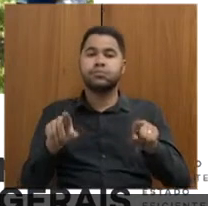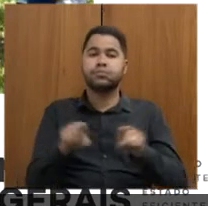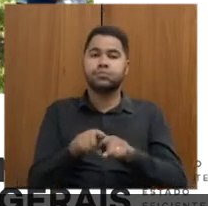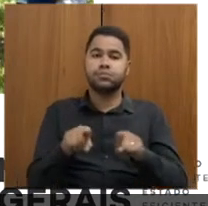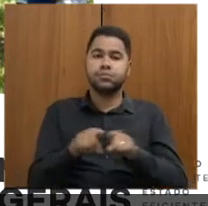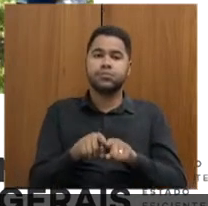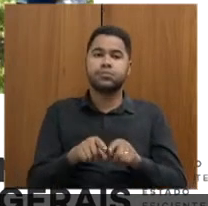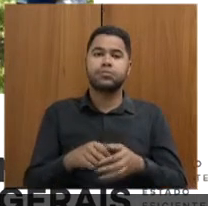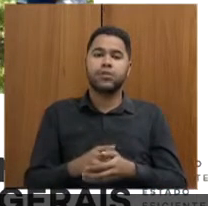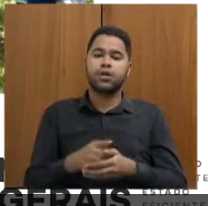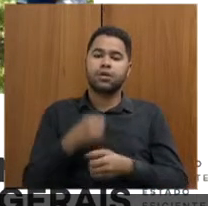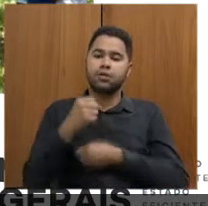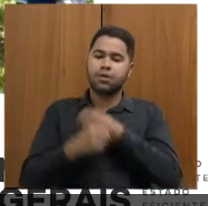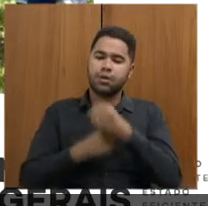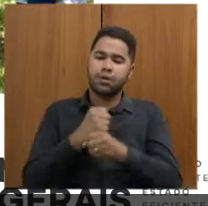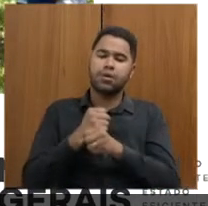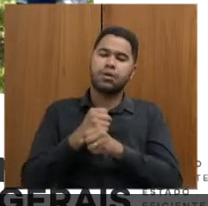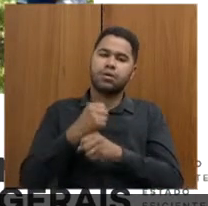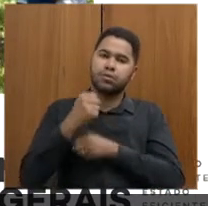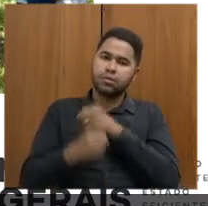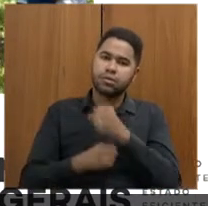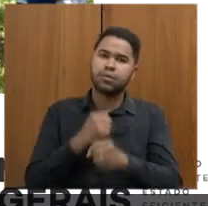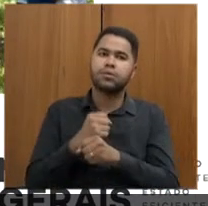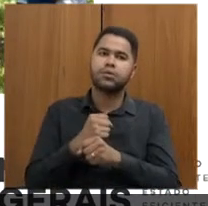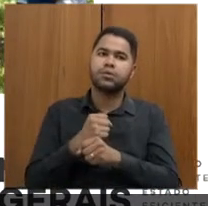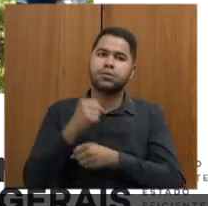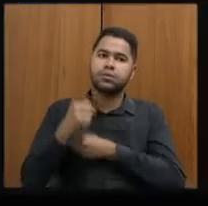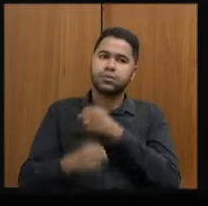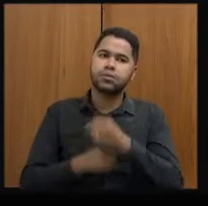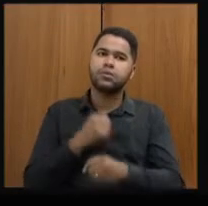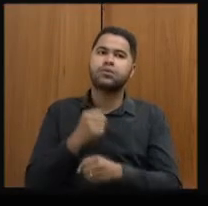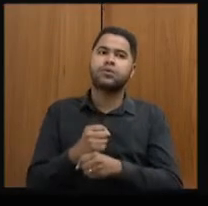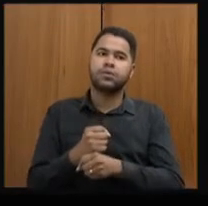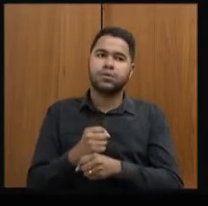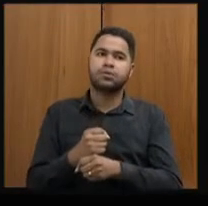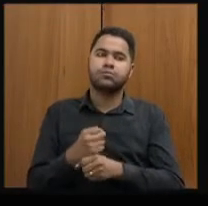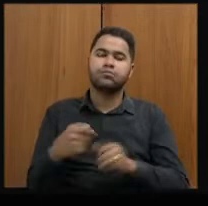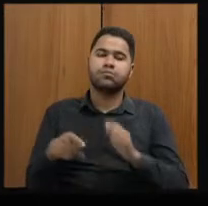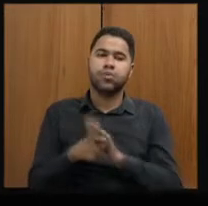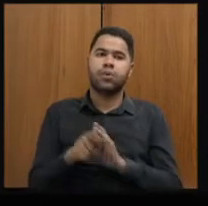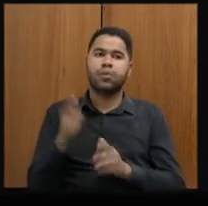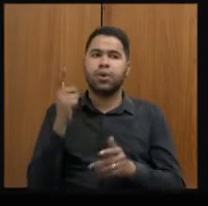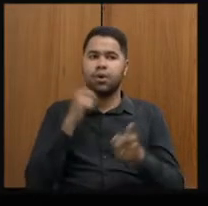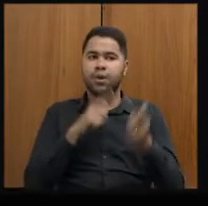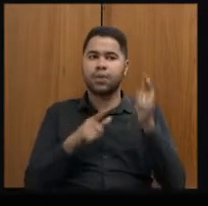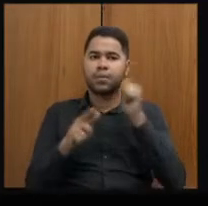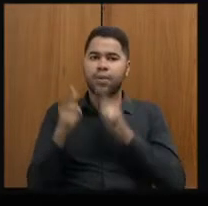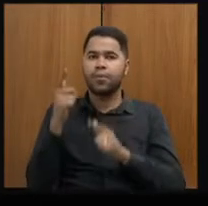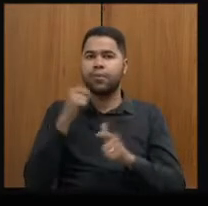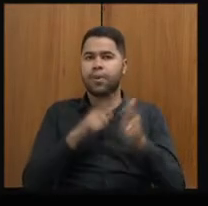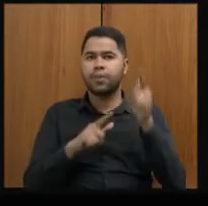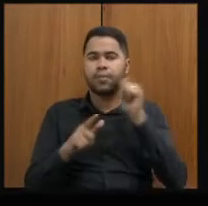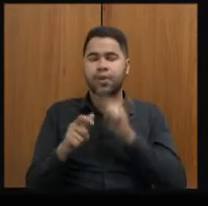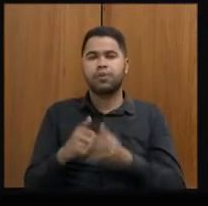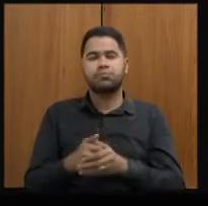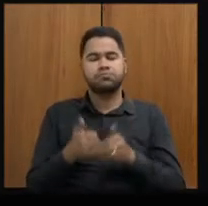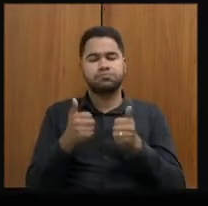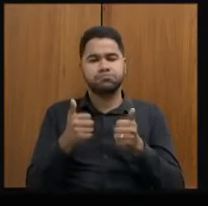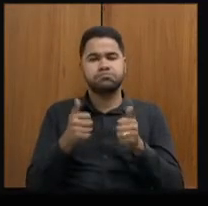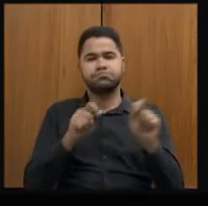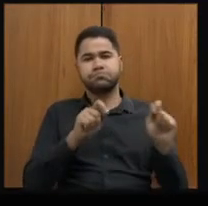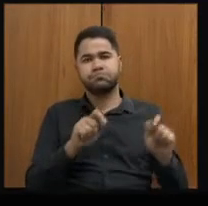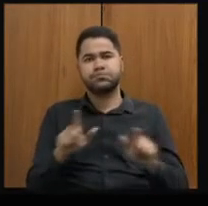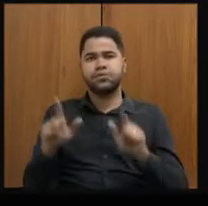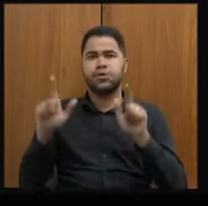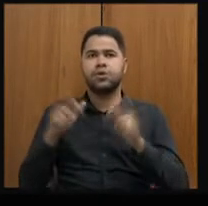Otávio que ano após ano a gente recebe o título né de campeão das campeões aí na nossa matéria Minas Gerais pode passar por